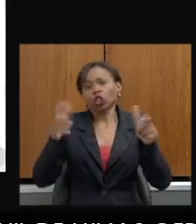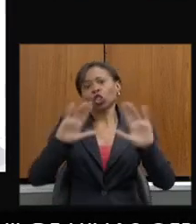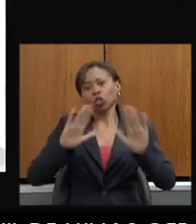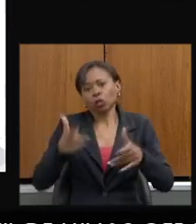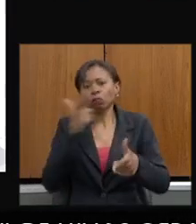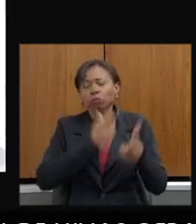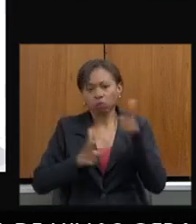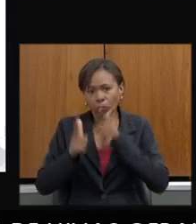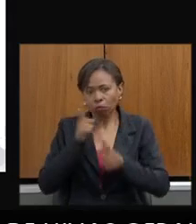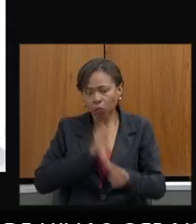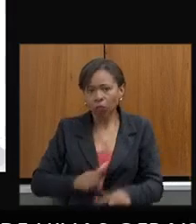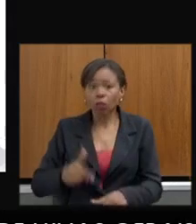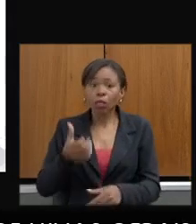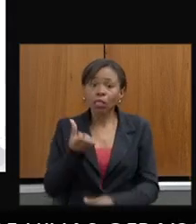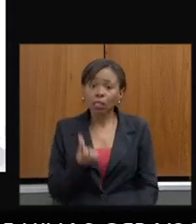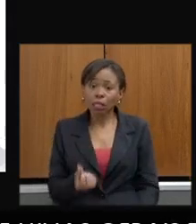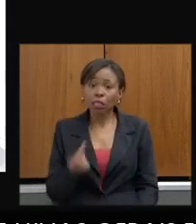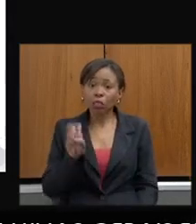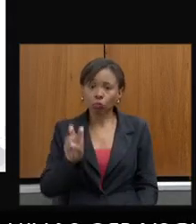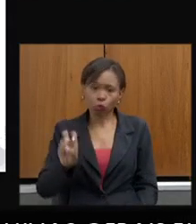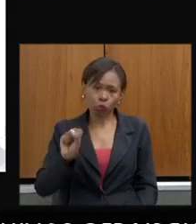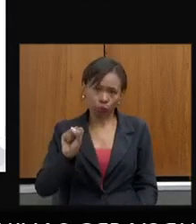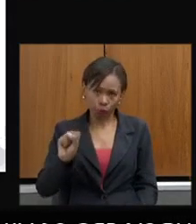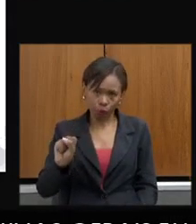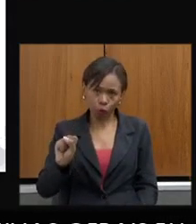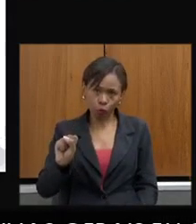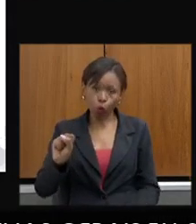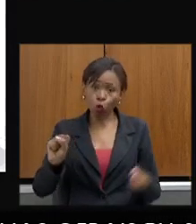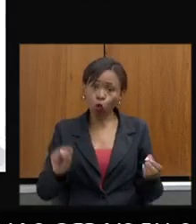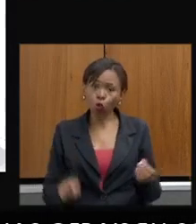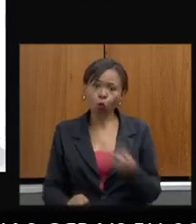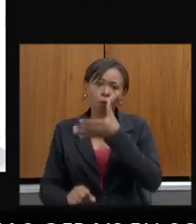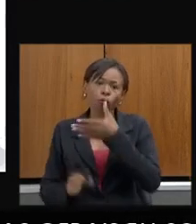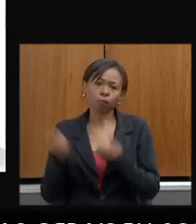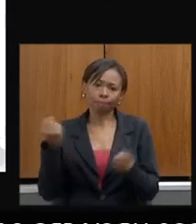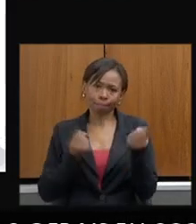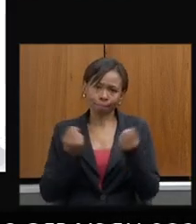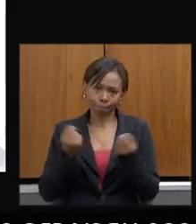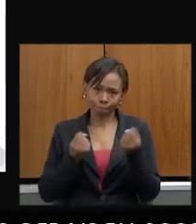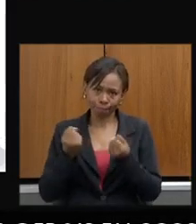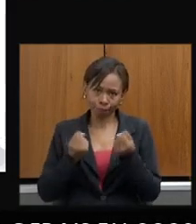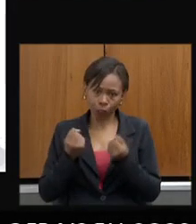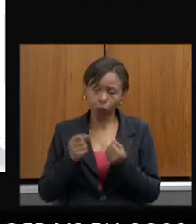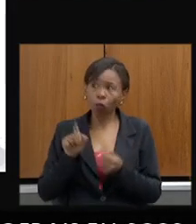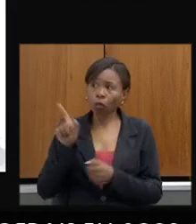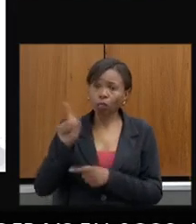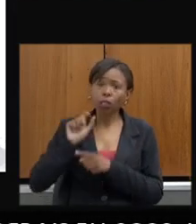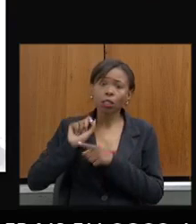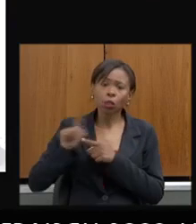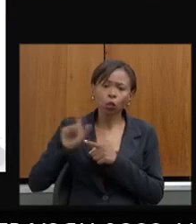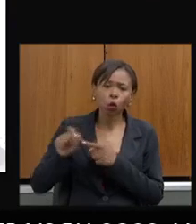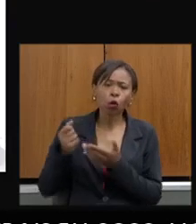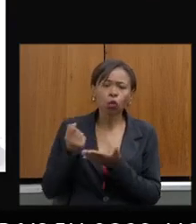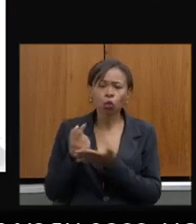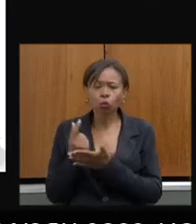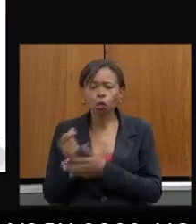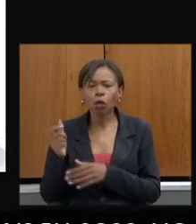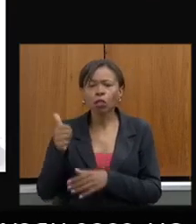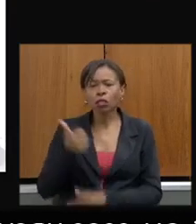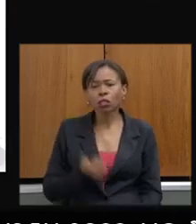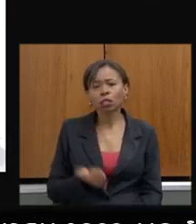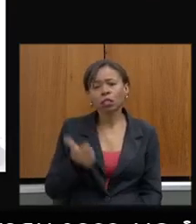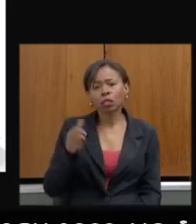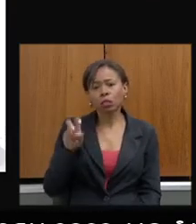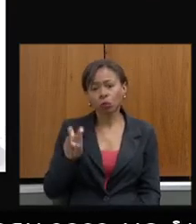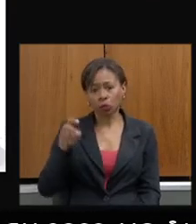são 658 novos veículos essa locação aí de 154